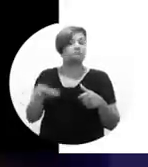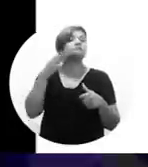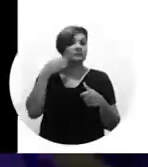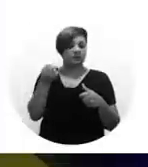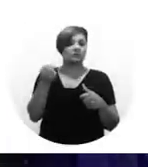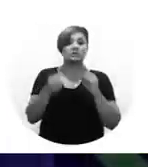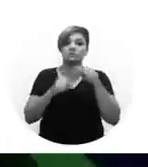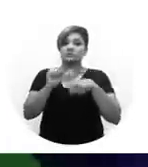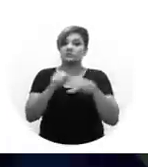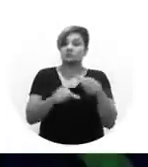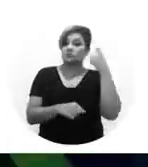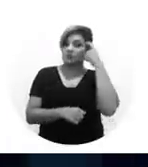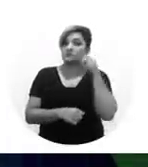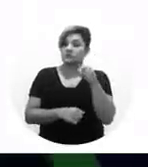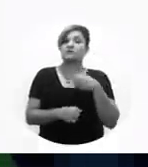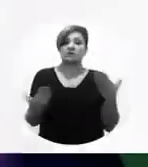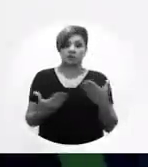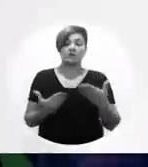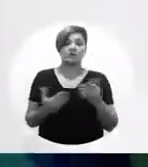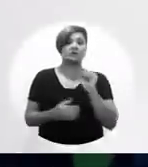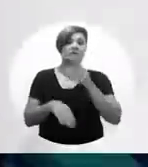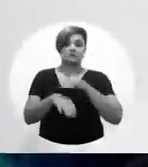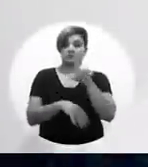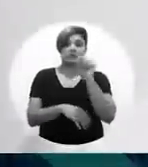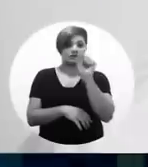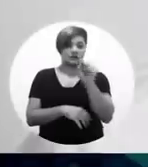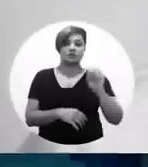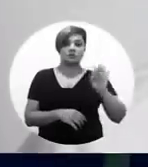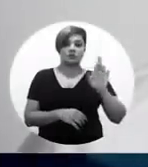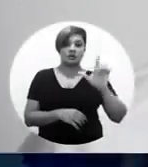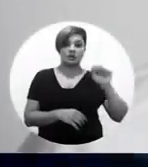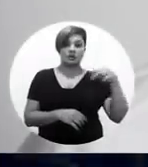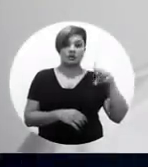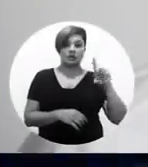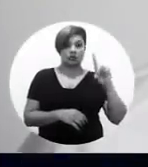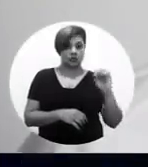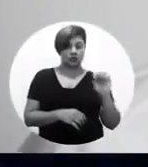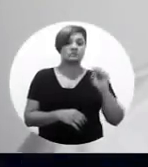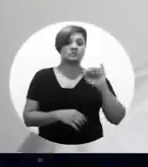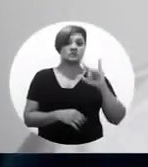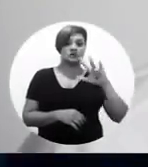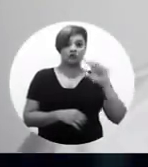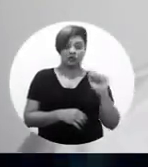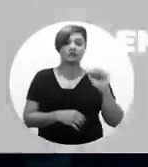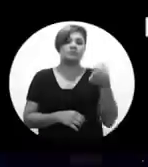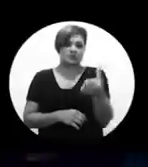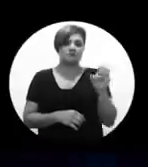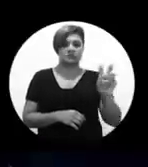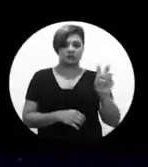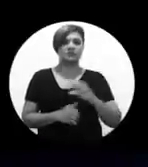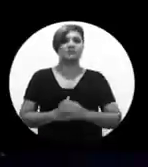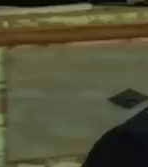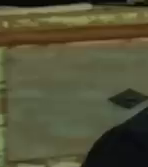vezes escolhem o branco. Isso precisa mudar. Pense nisso. Agora, quem escolhe é você. Orlando